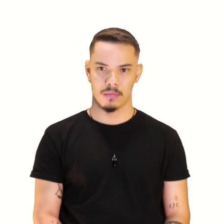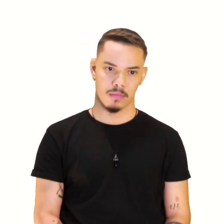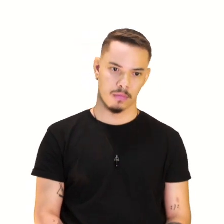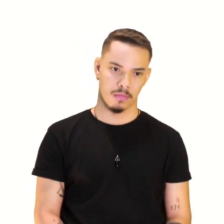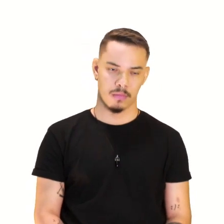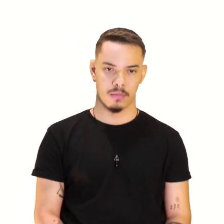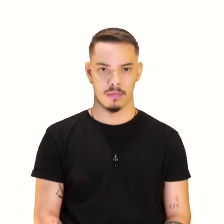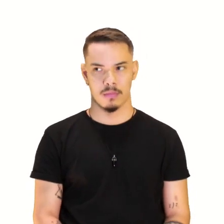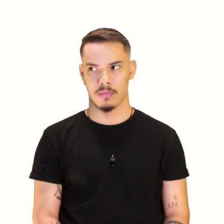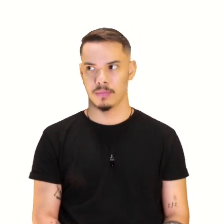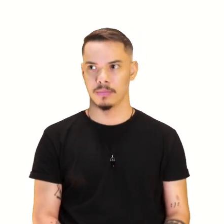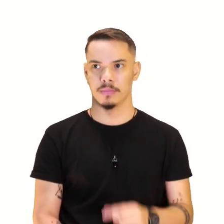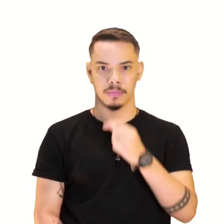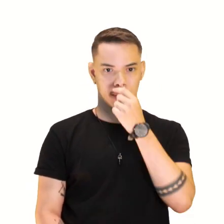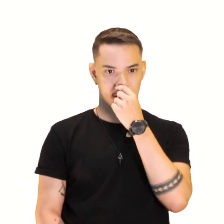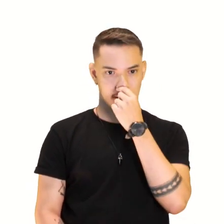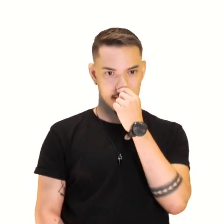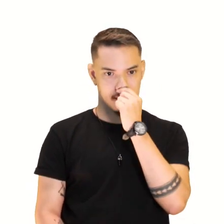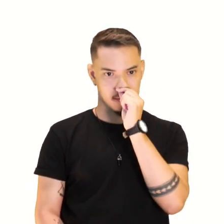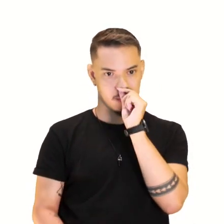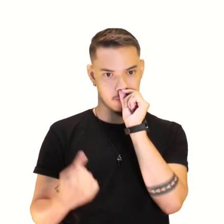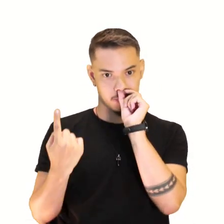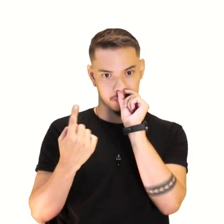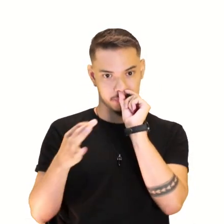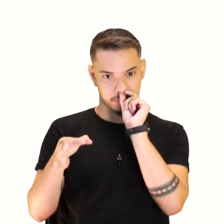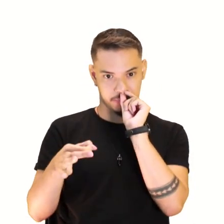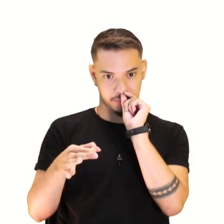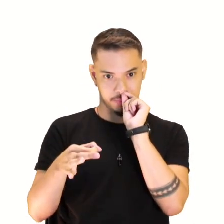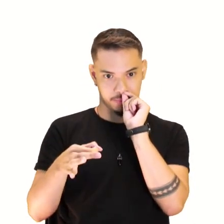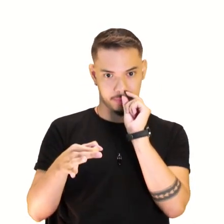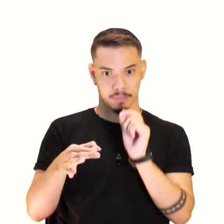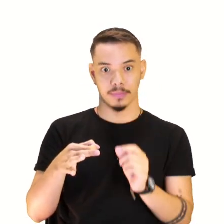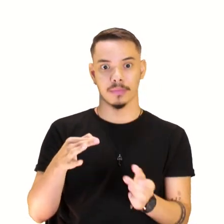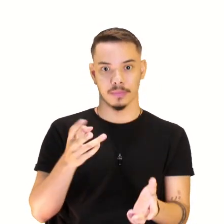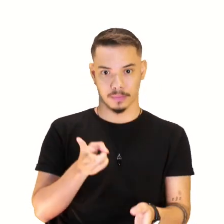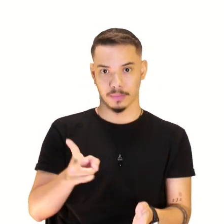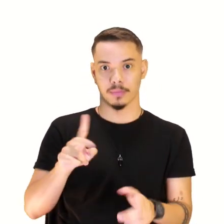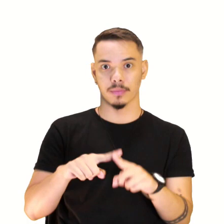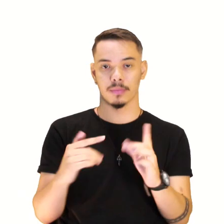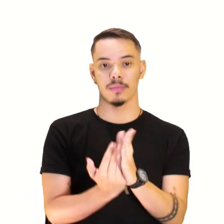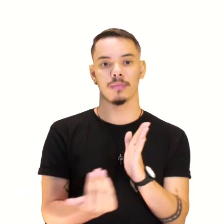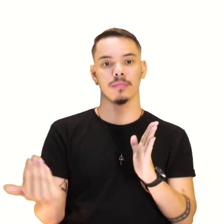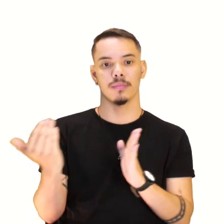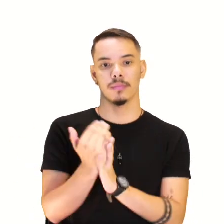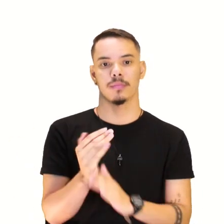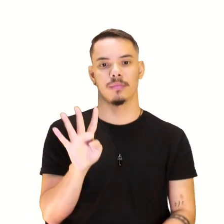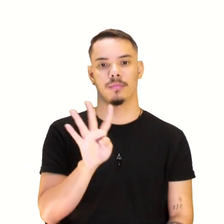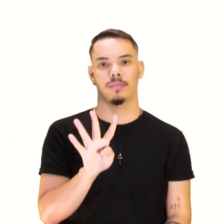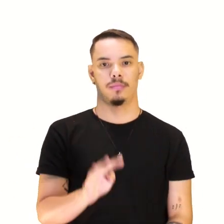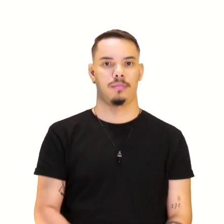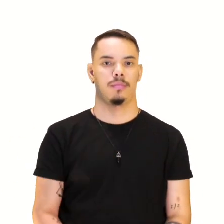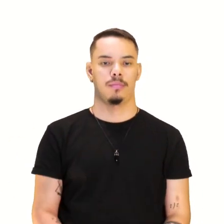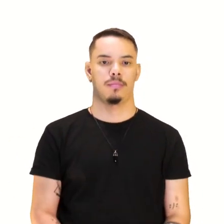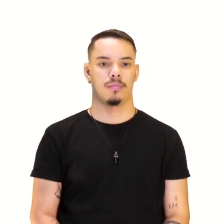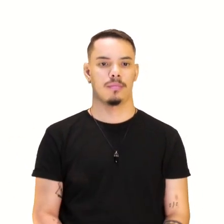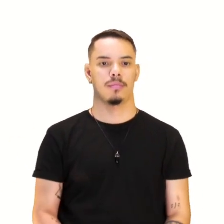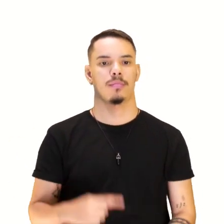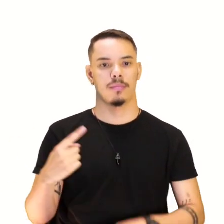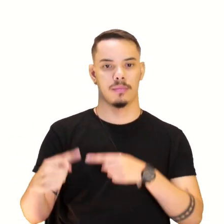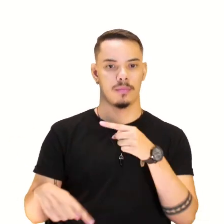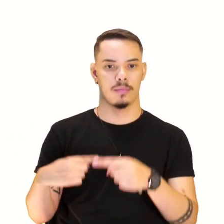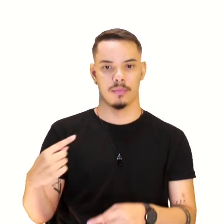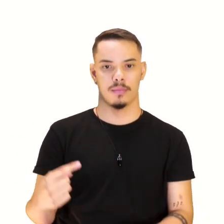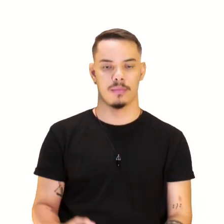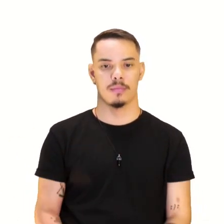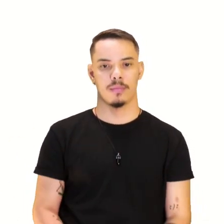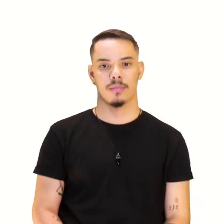Deixa eu pegar o azul, uma bolinha. Aí depois essa bolinha continuou aqui, só que aumentou? 4. Aumentou 4 para cá, né? Isso. E depois? Aí